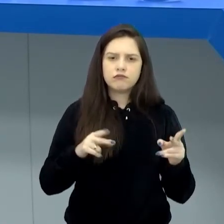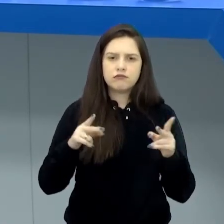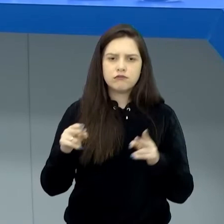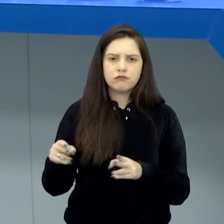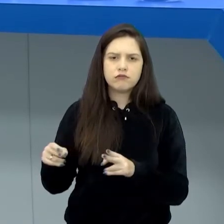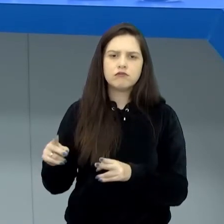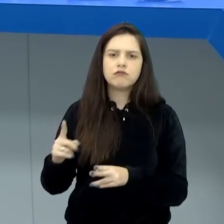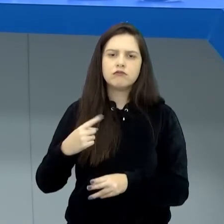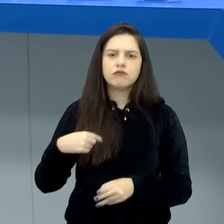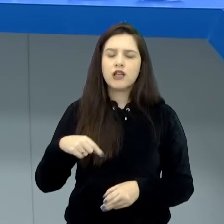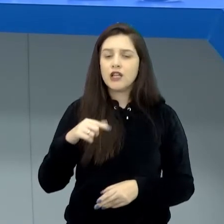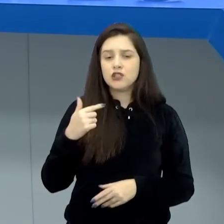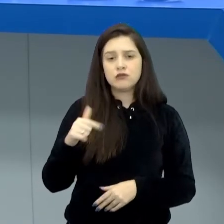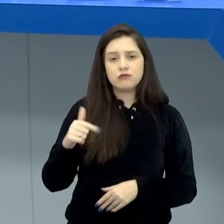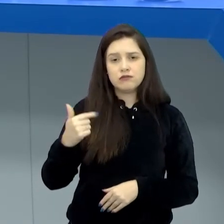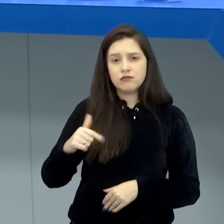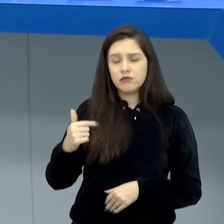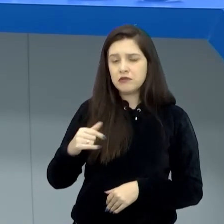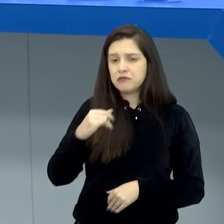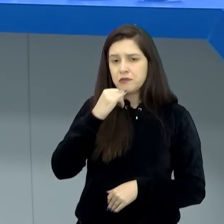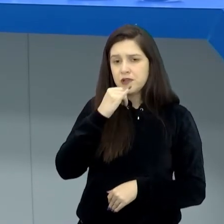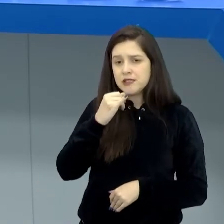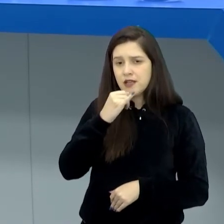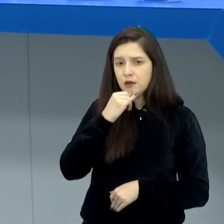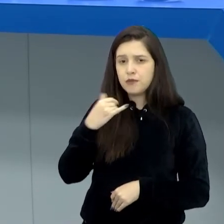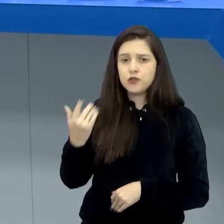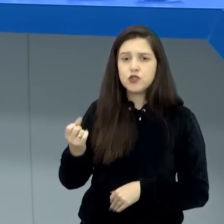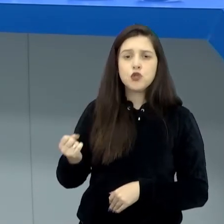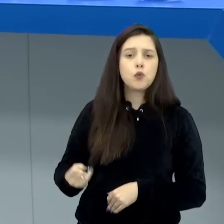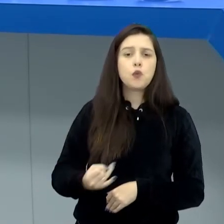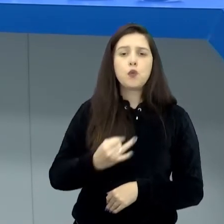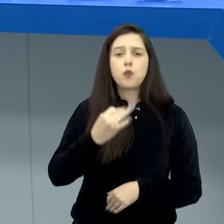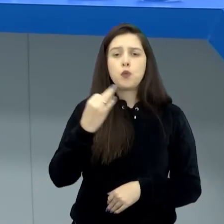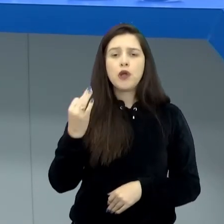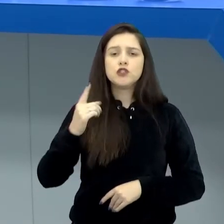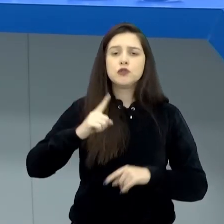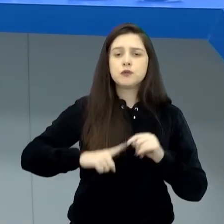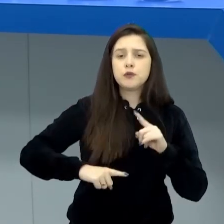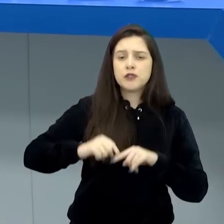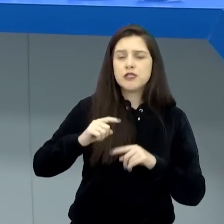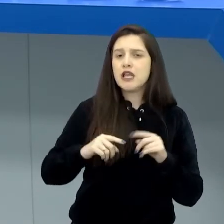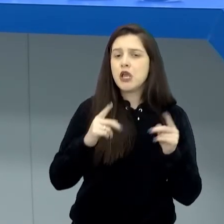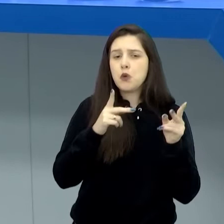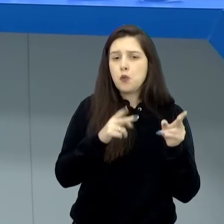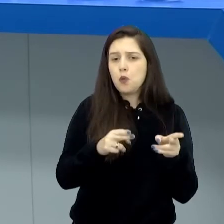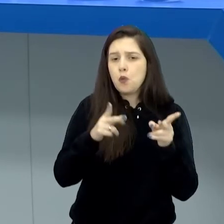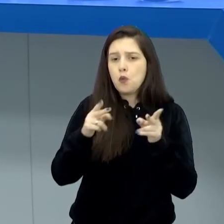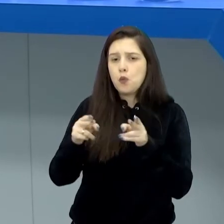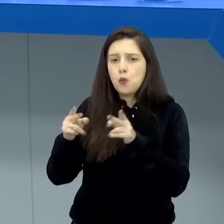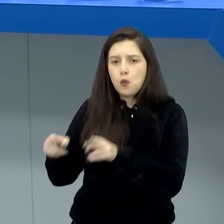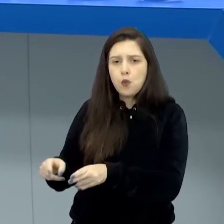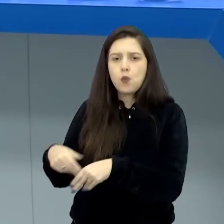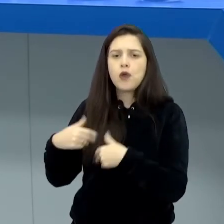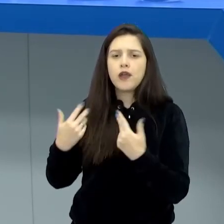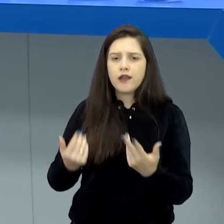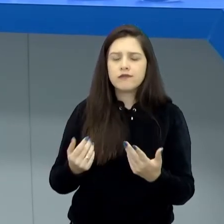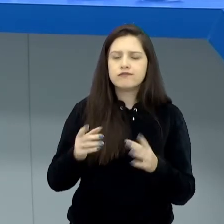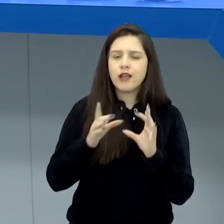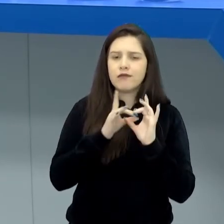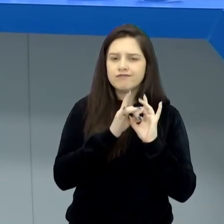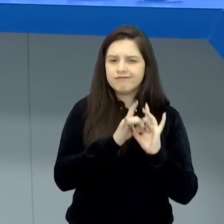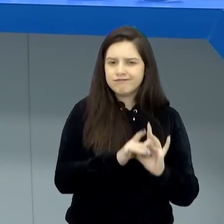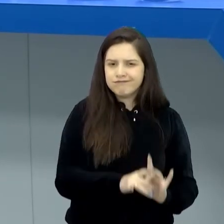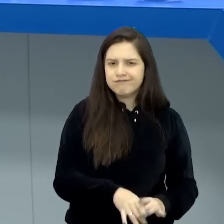se a gente não tem, por exemplo, quantidades de produtos iguais, a gente precisa então balancear essa